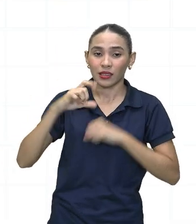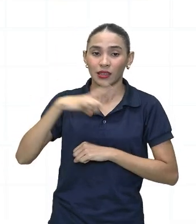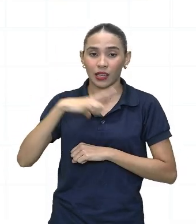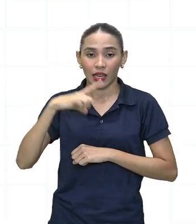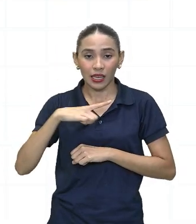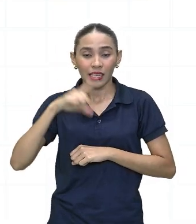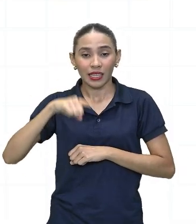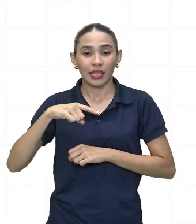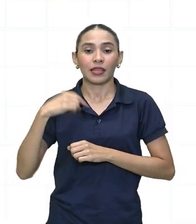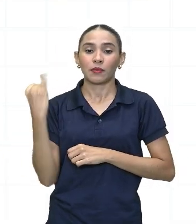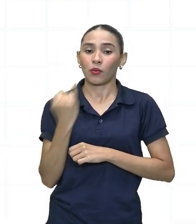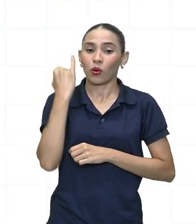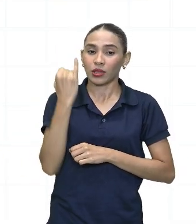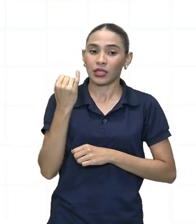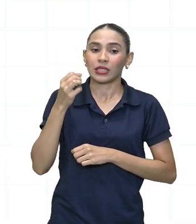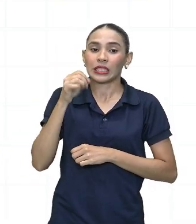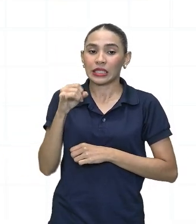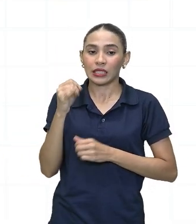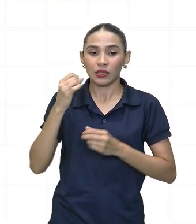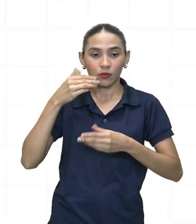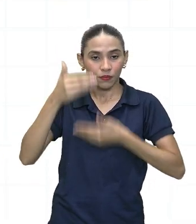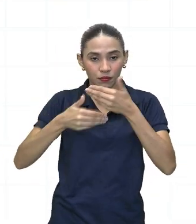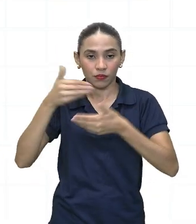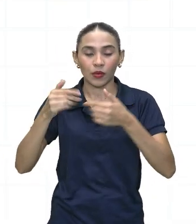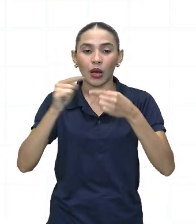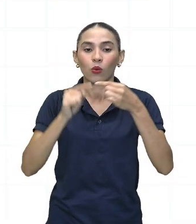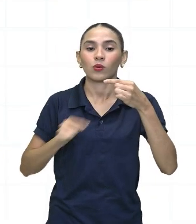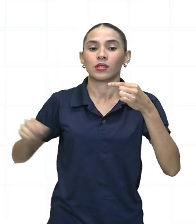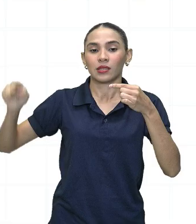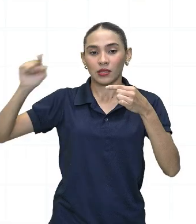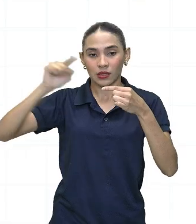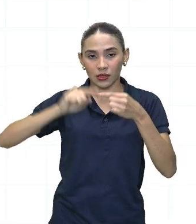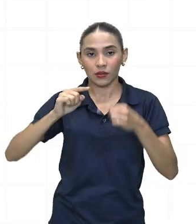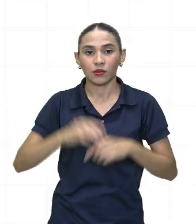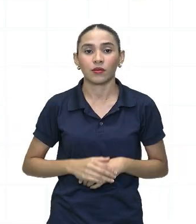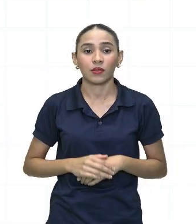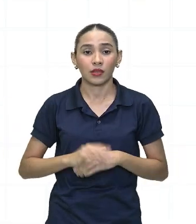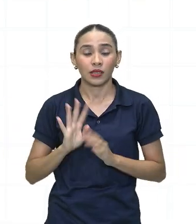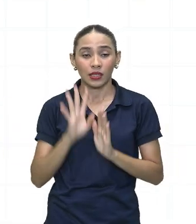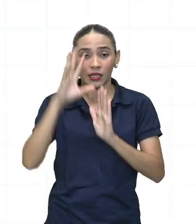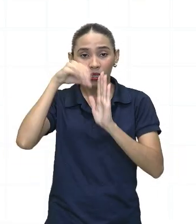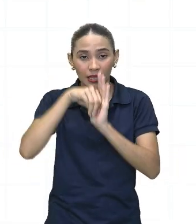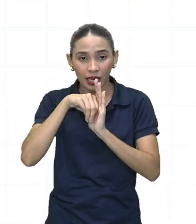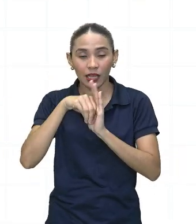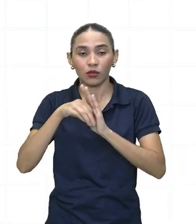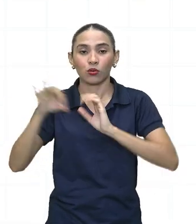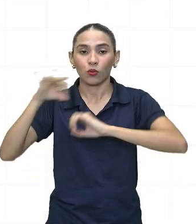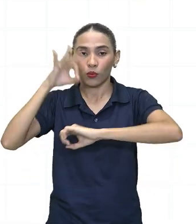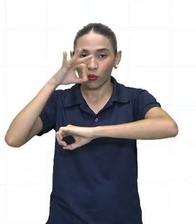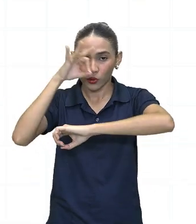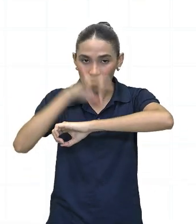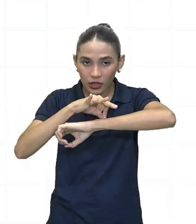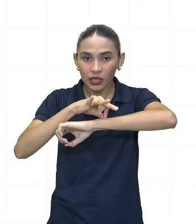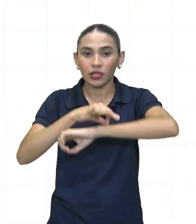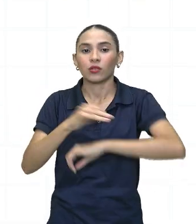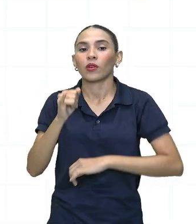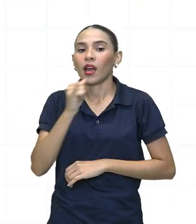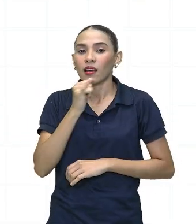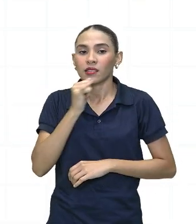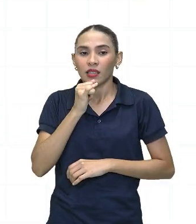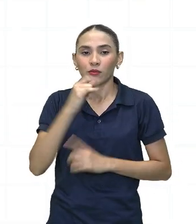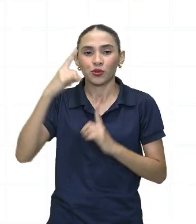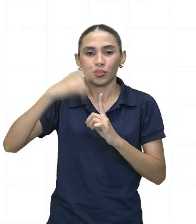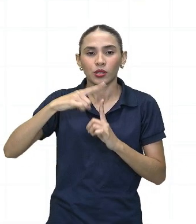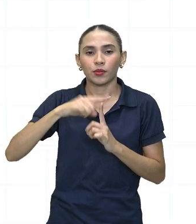a continuação do ciclo, né? No corpo dos mosquitos, essas formas